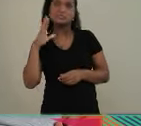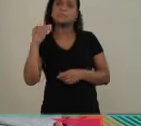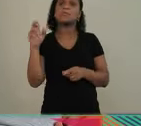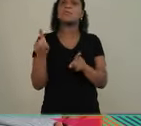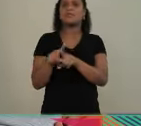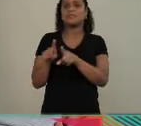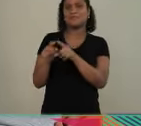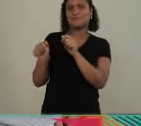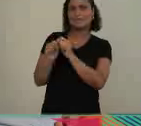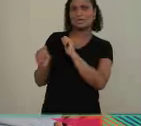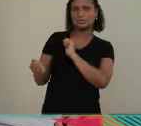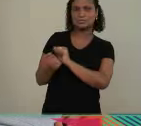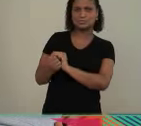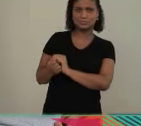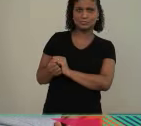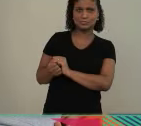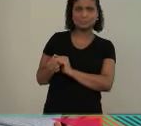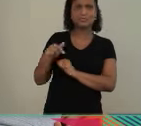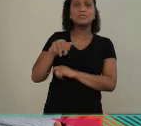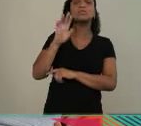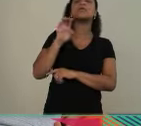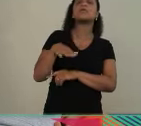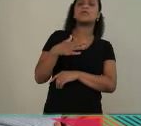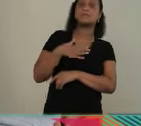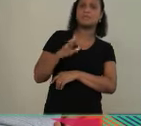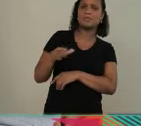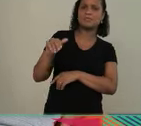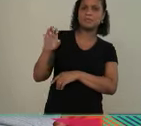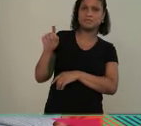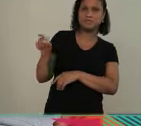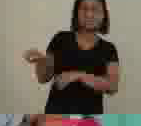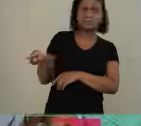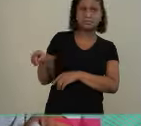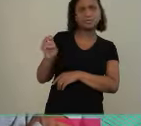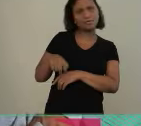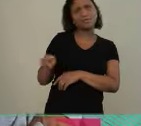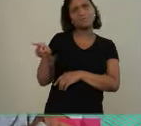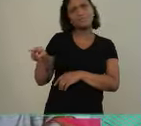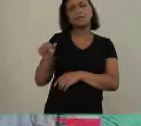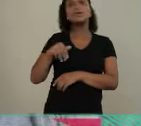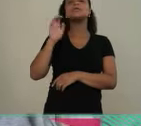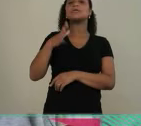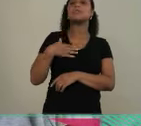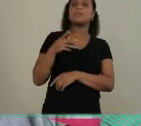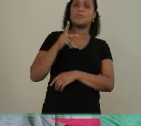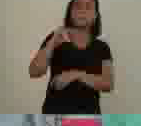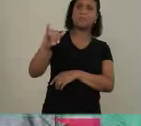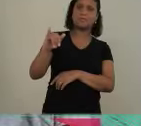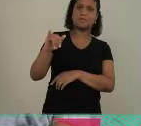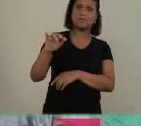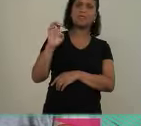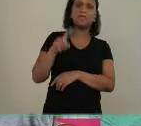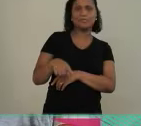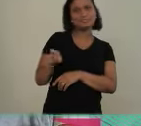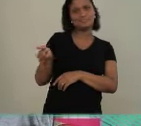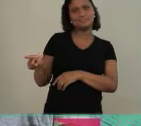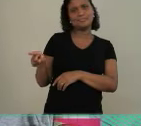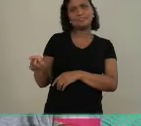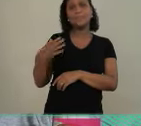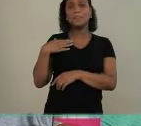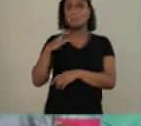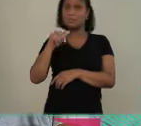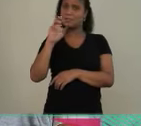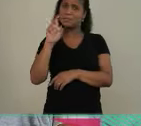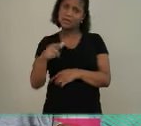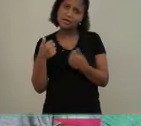é minha mãe mesmo? É ela mesmo. Quem é meu pai? É ela mesmo. A minha mãe é assim, ó,